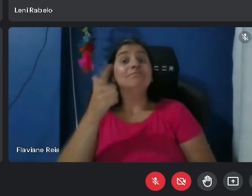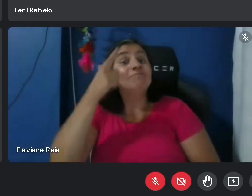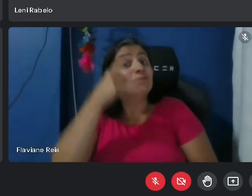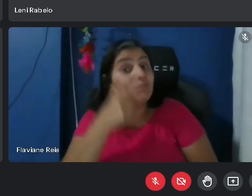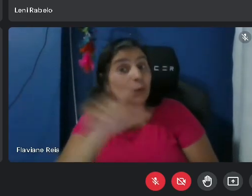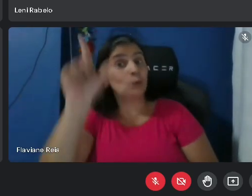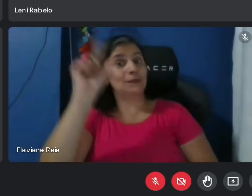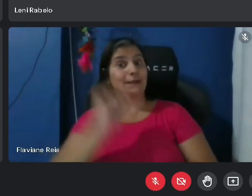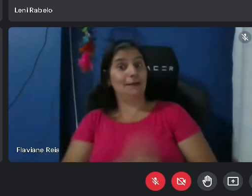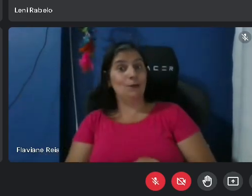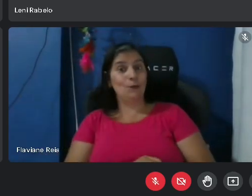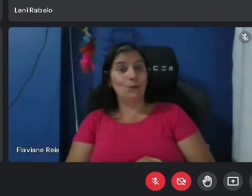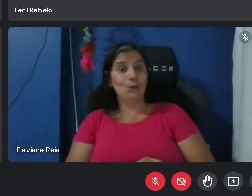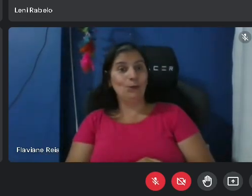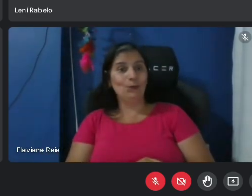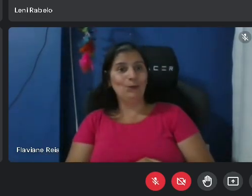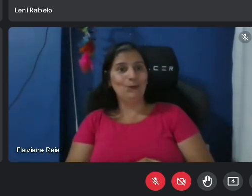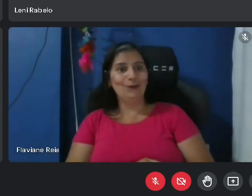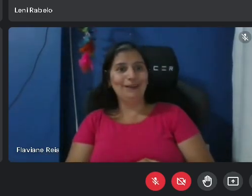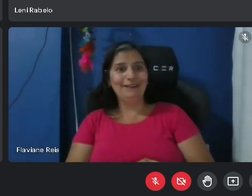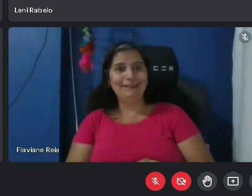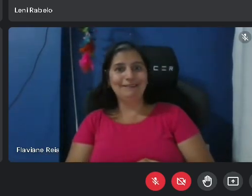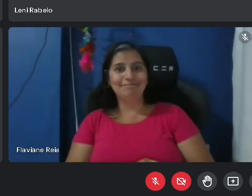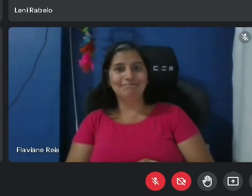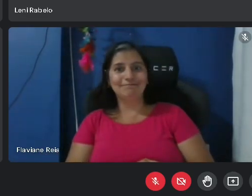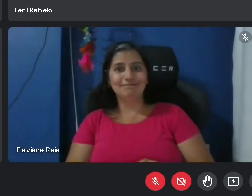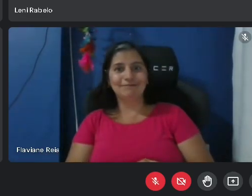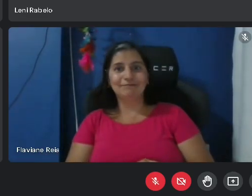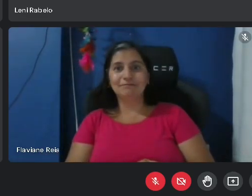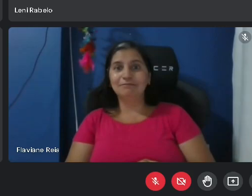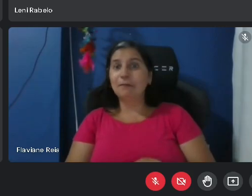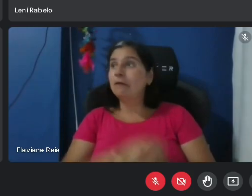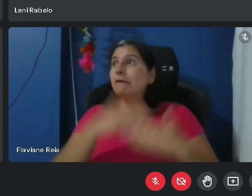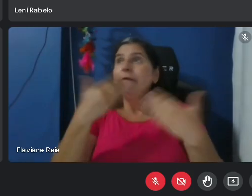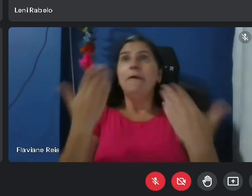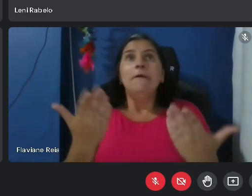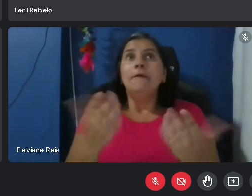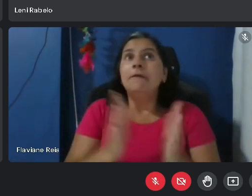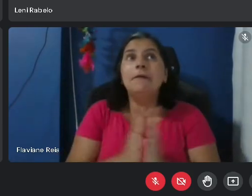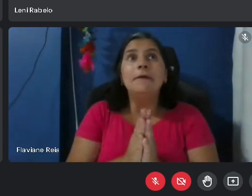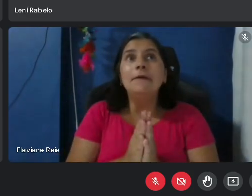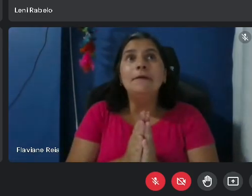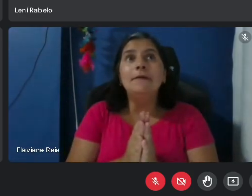inovações que foram conquistadas, que foram conseguidas.